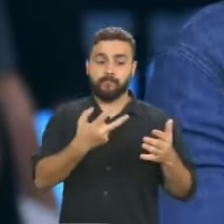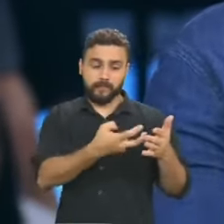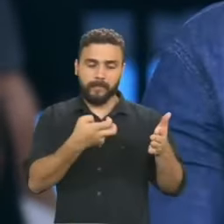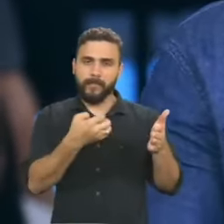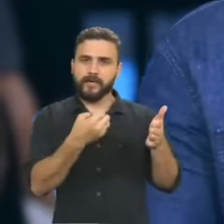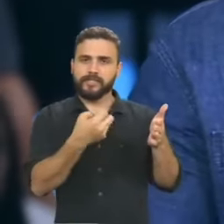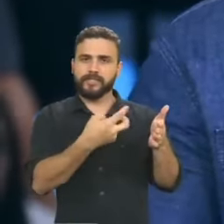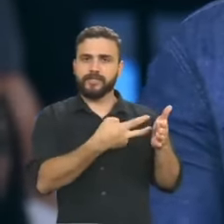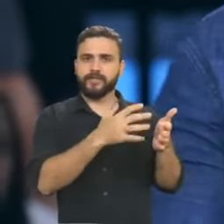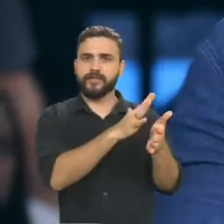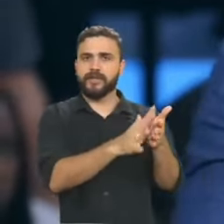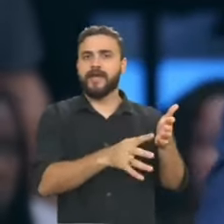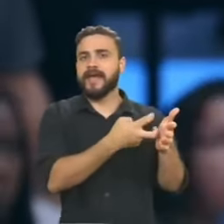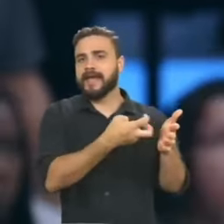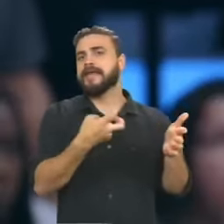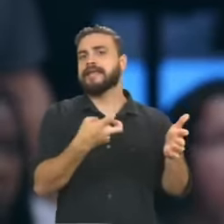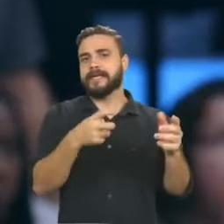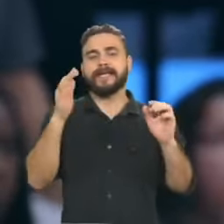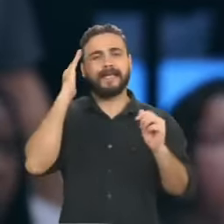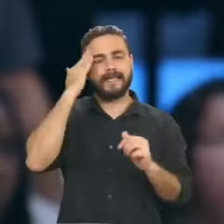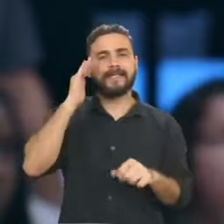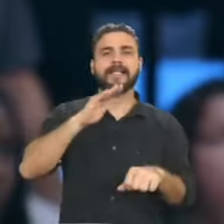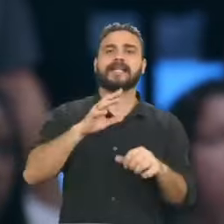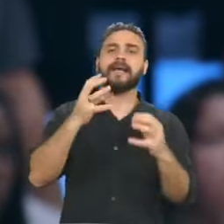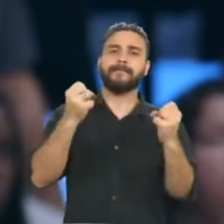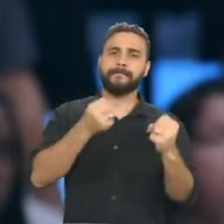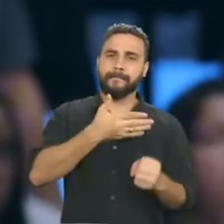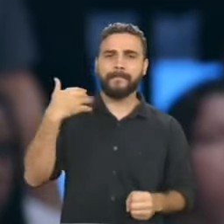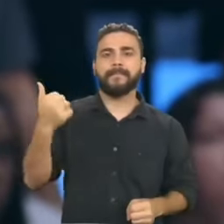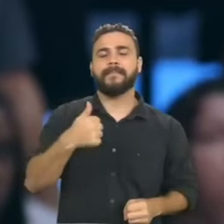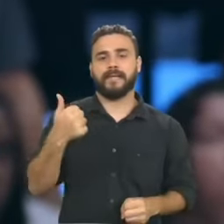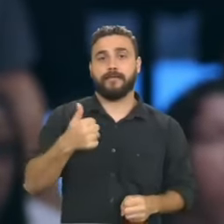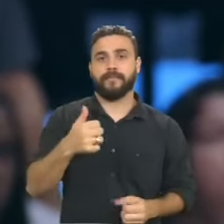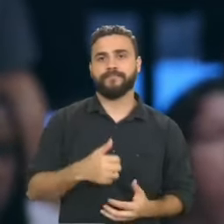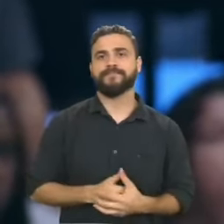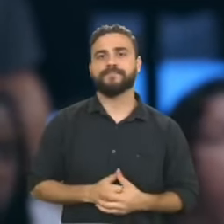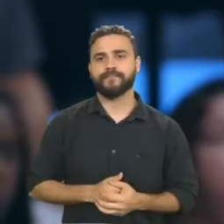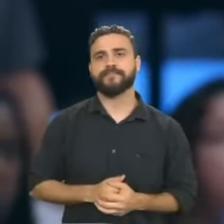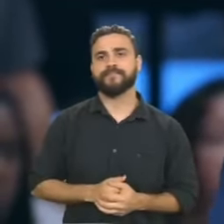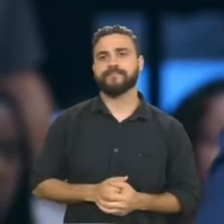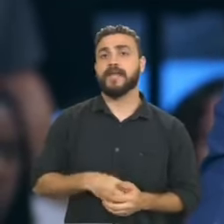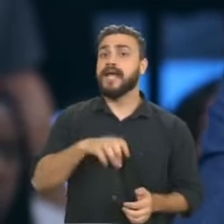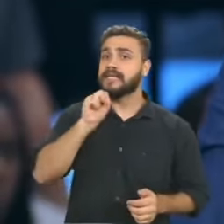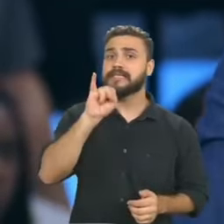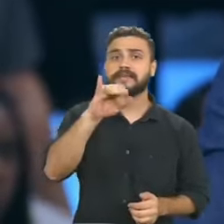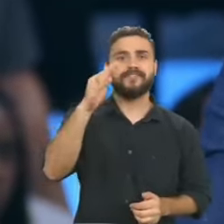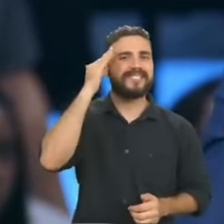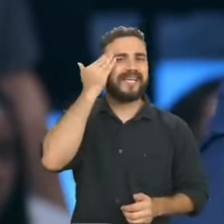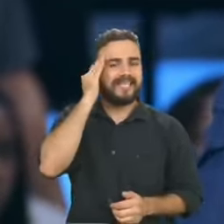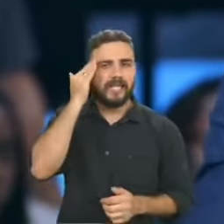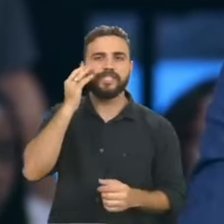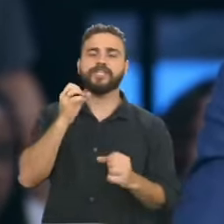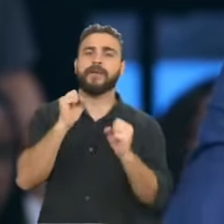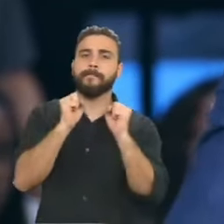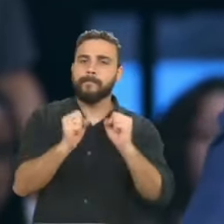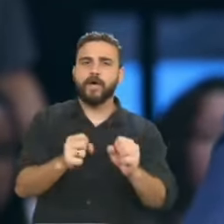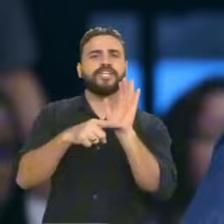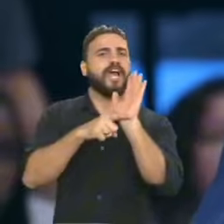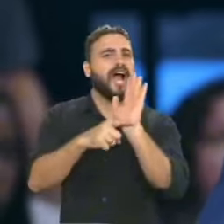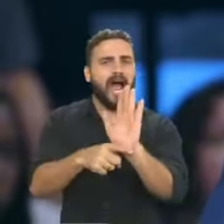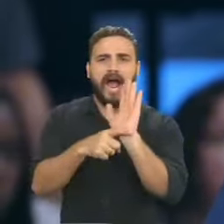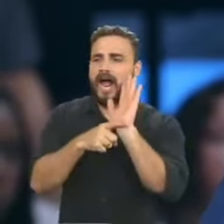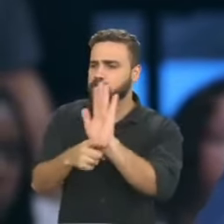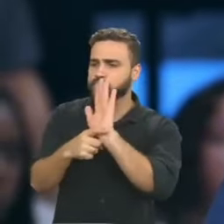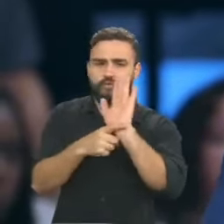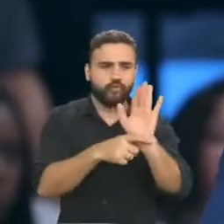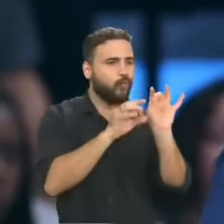é dele, mas... tem uns que descem o poço e outros seguram a corda. Então, se você entende que você pode descer o poço, vá. Quer segurar a corda? A corda